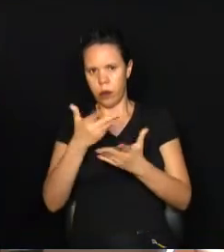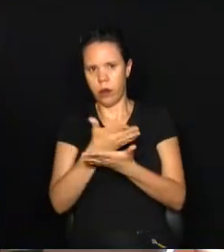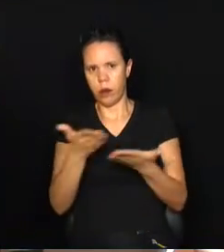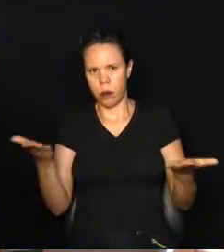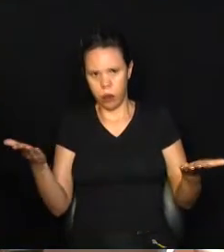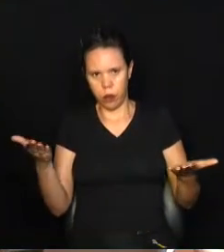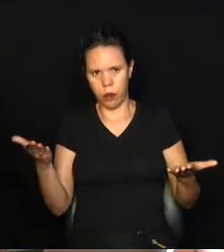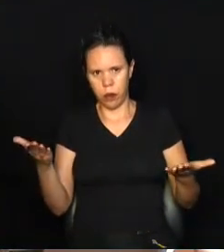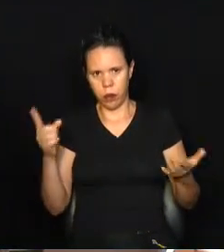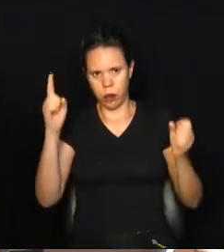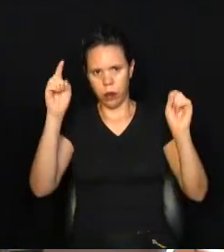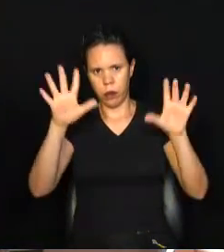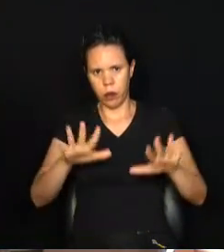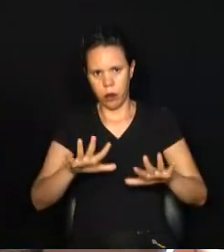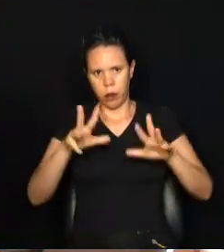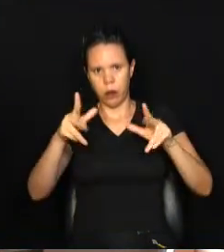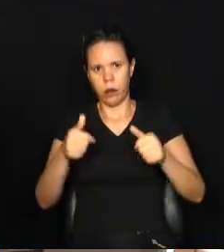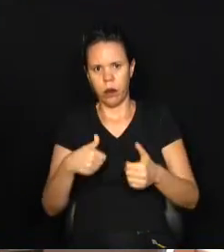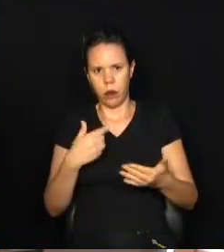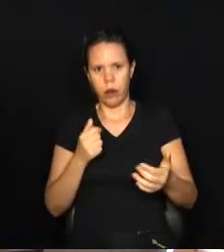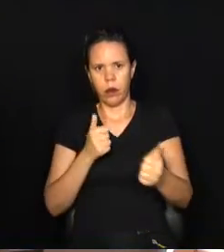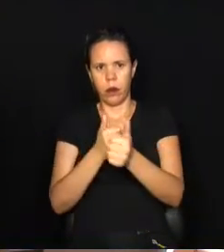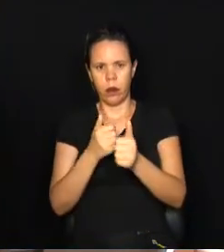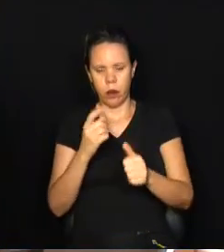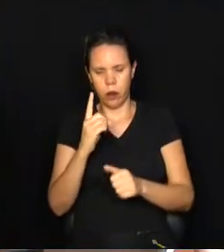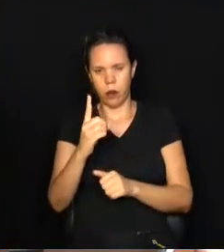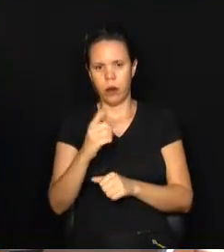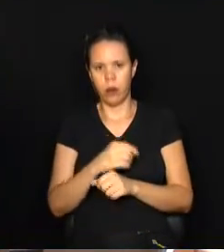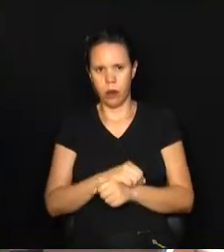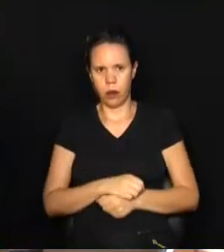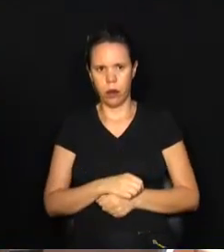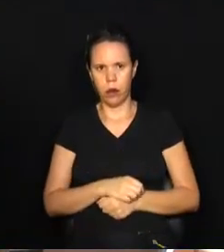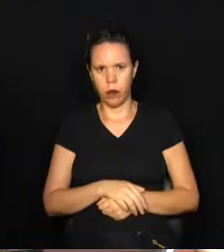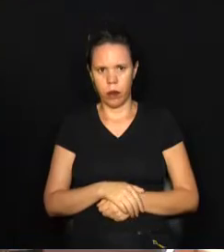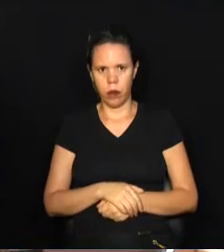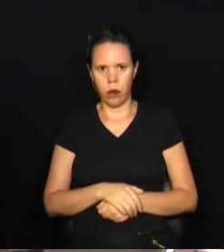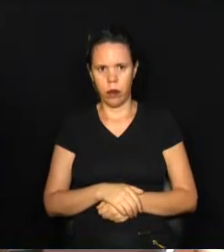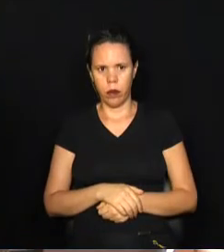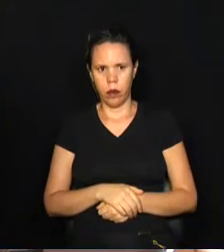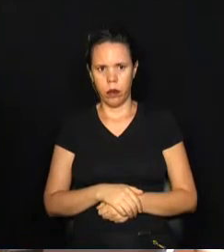e que Deus abençoe a todos e até a próxima edição.